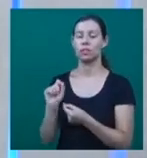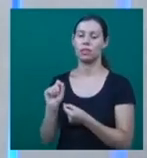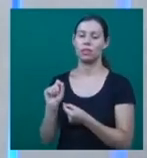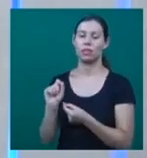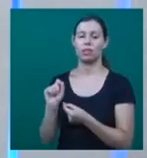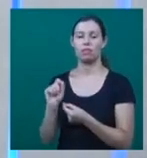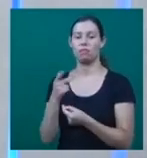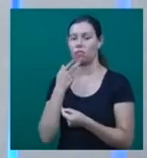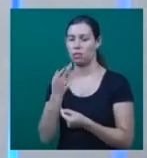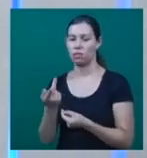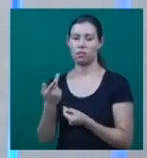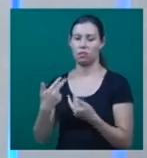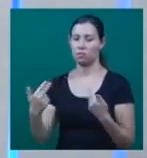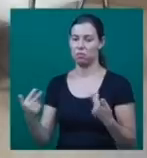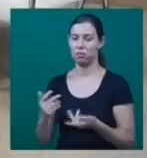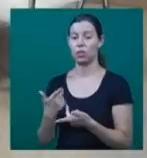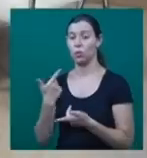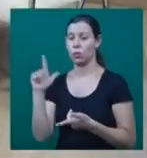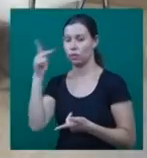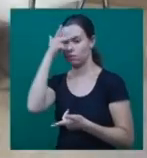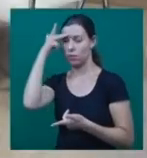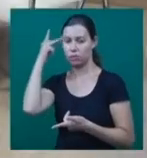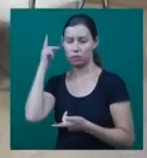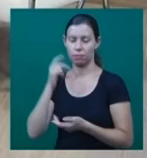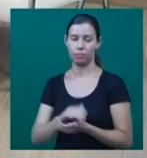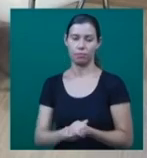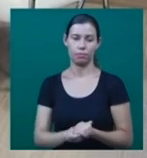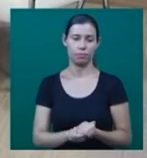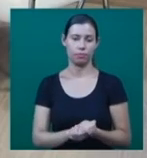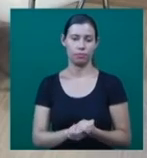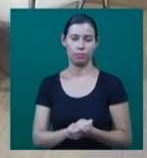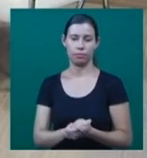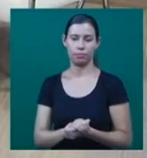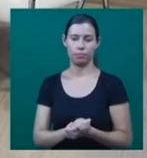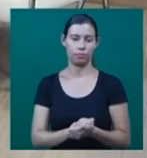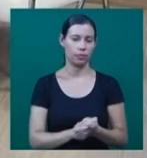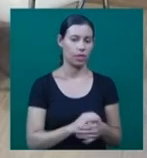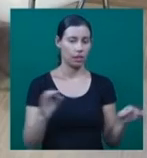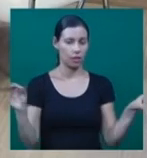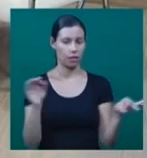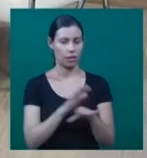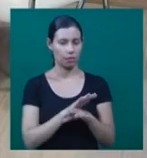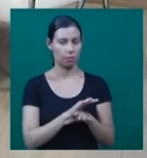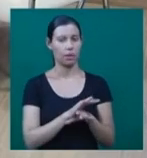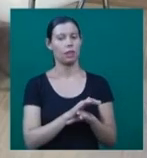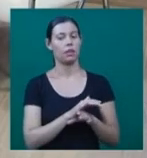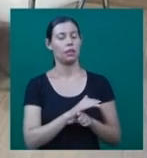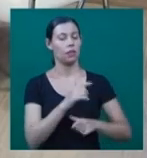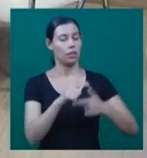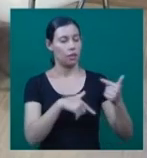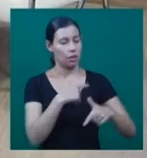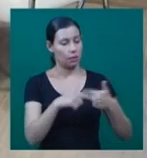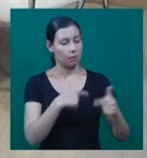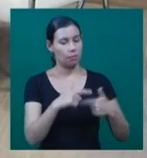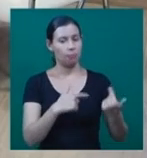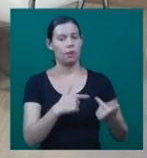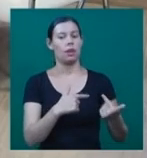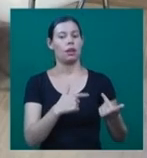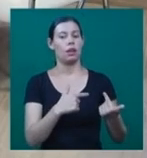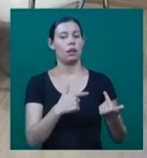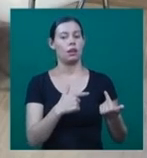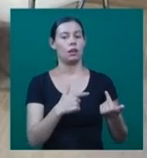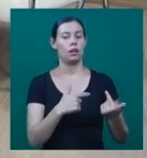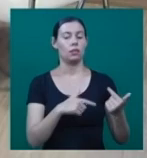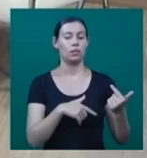ou até faça com outras pessoas. Simone, só para a gente fechar, a mulher que ainda tem algum tipo de dúvida, seja no ambiente de trabalho ou não, de como buscar ajuda, de